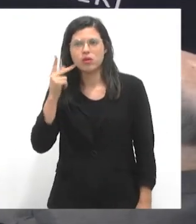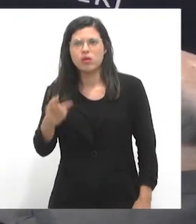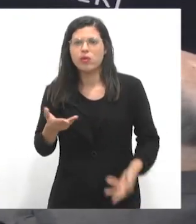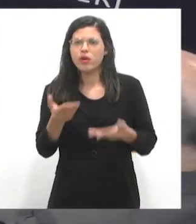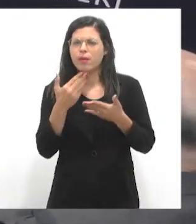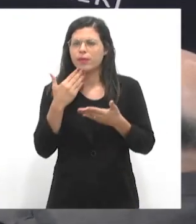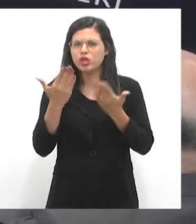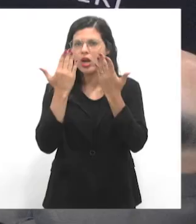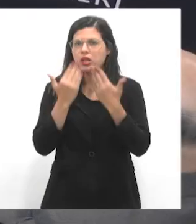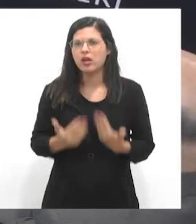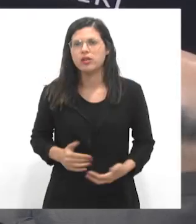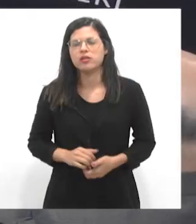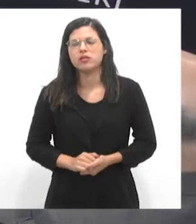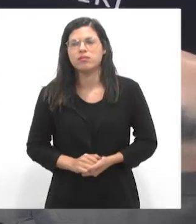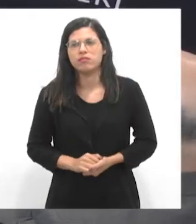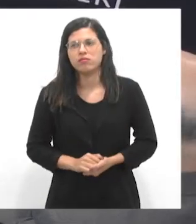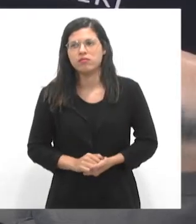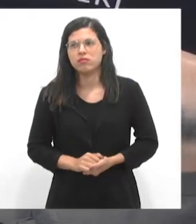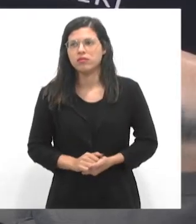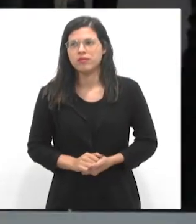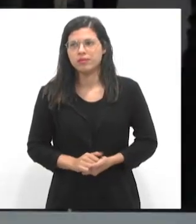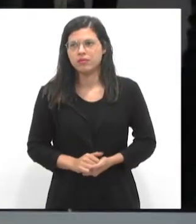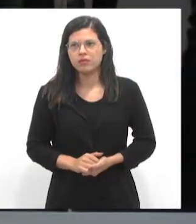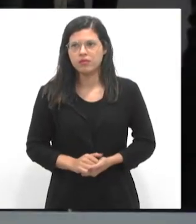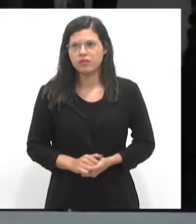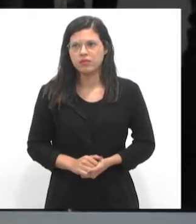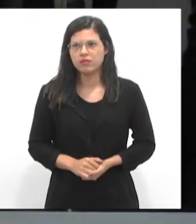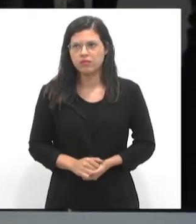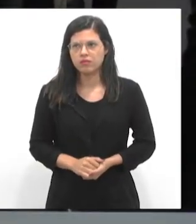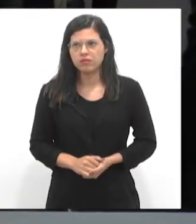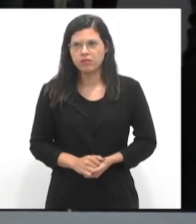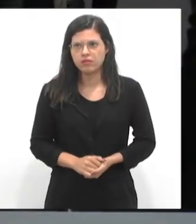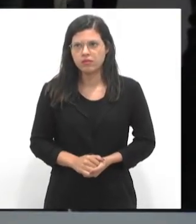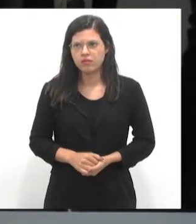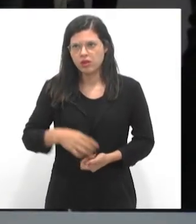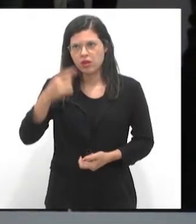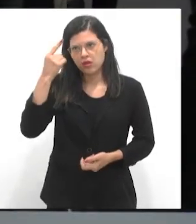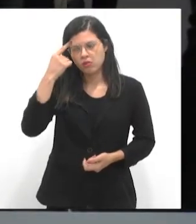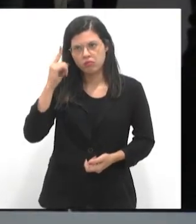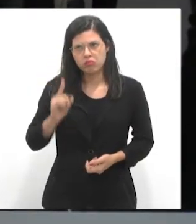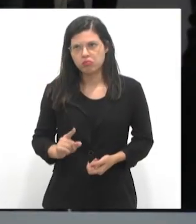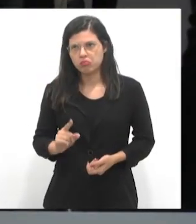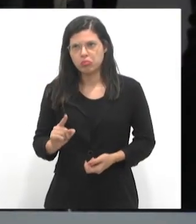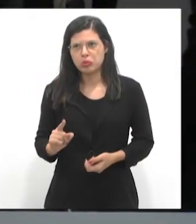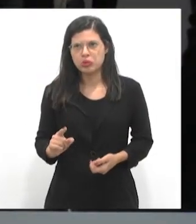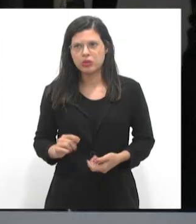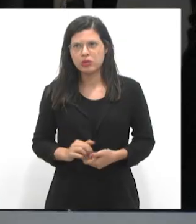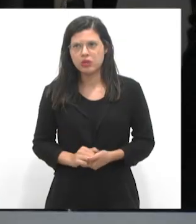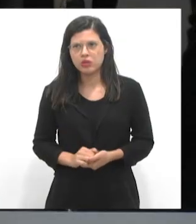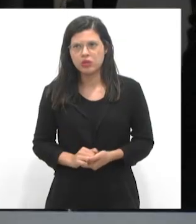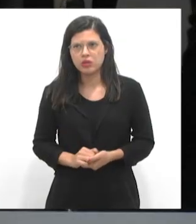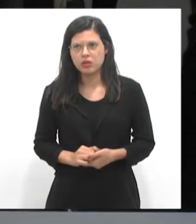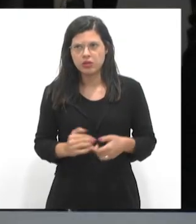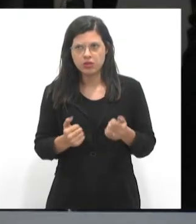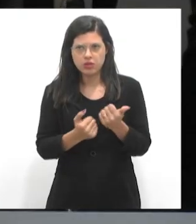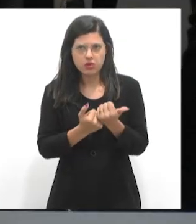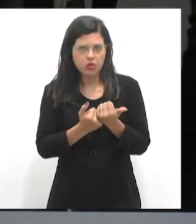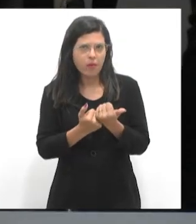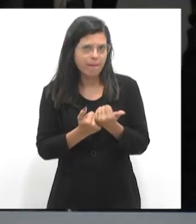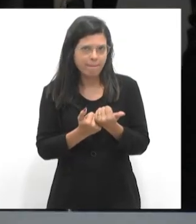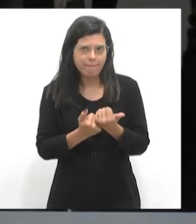falar, porque eu não sei que benefício fiscal Uma empresa estatal. uma estatal vai